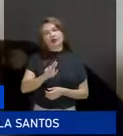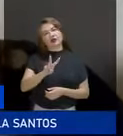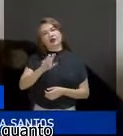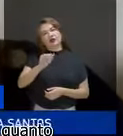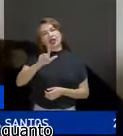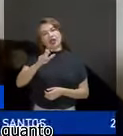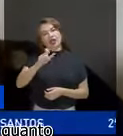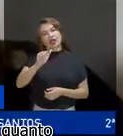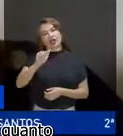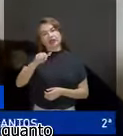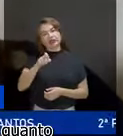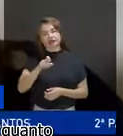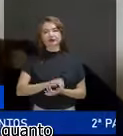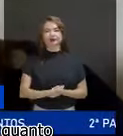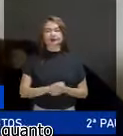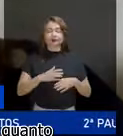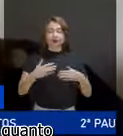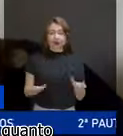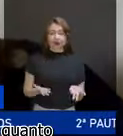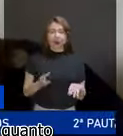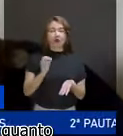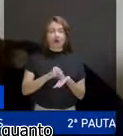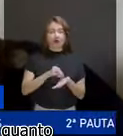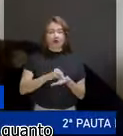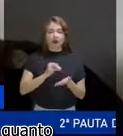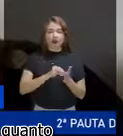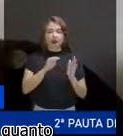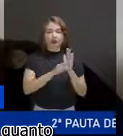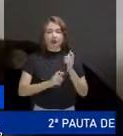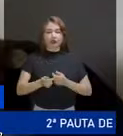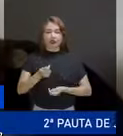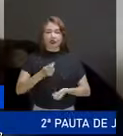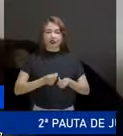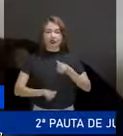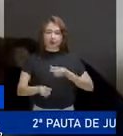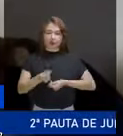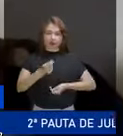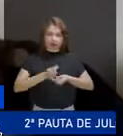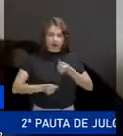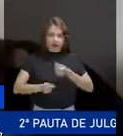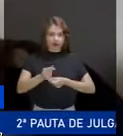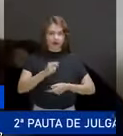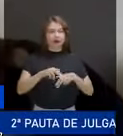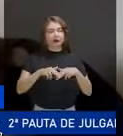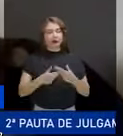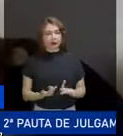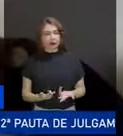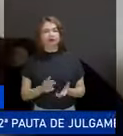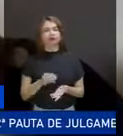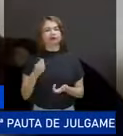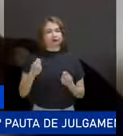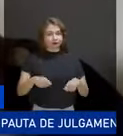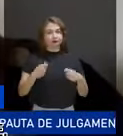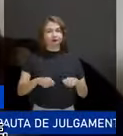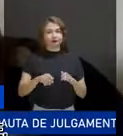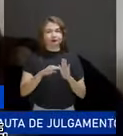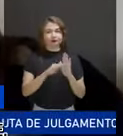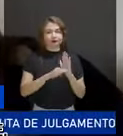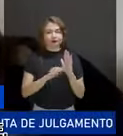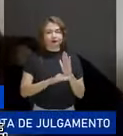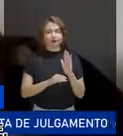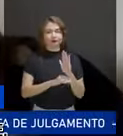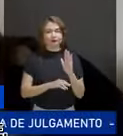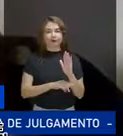ele afirmou que houve omissão quanto à observância do princípio da economicidade, de modo a descumprir a determinação do